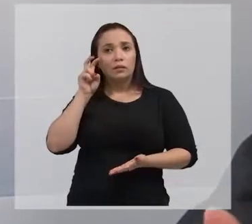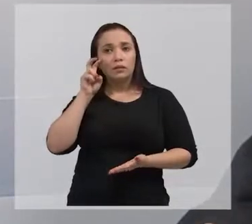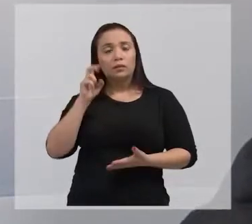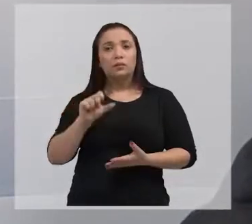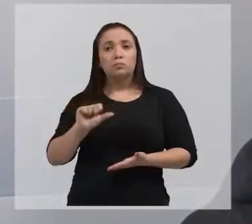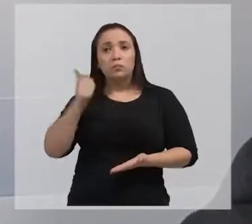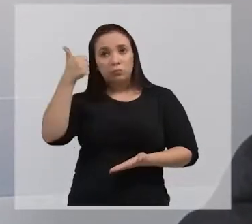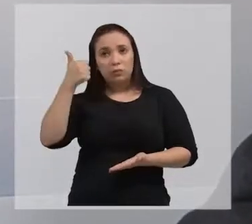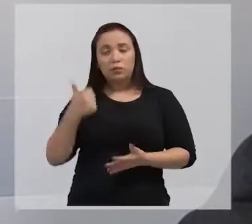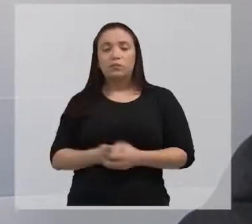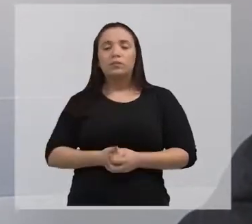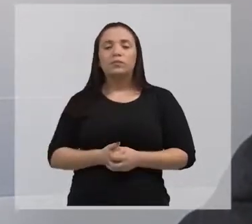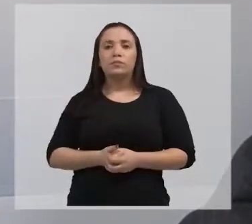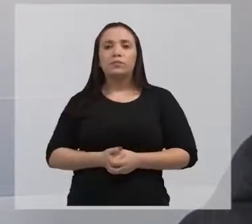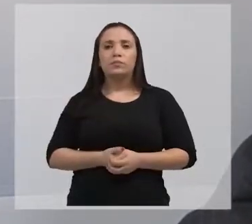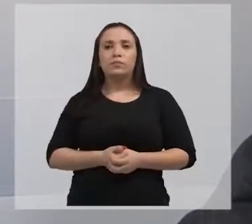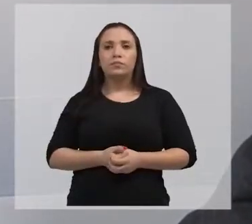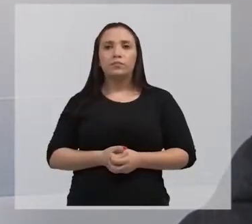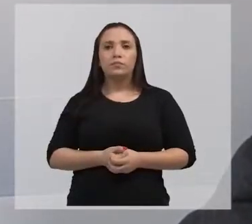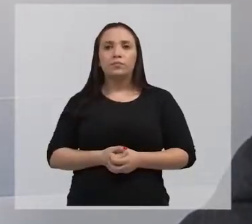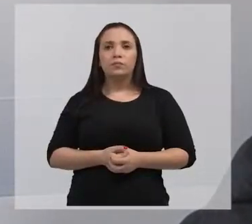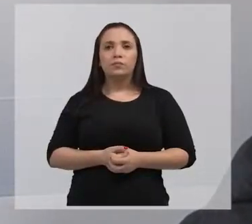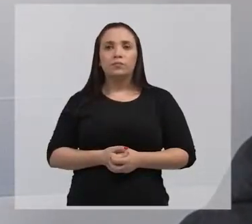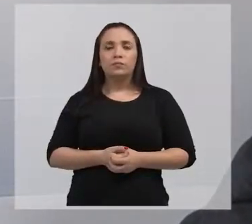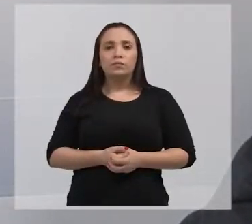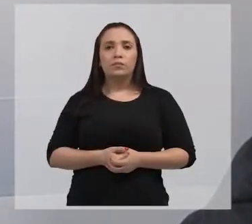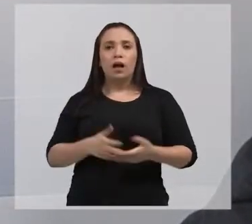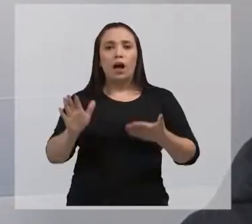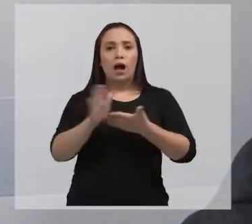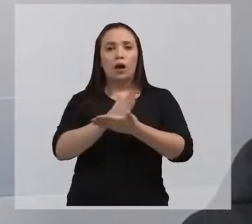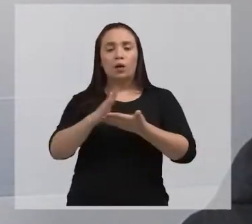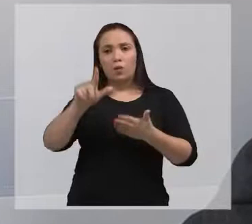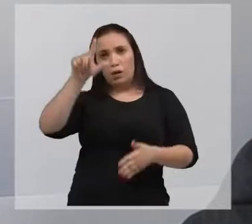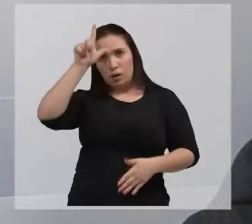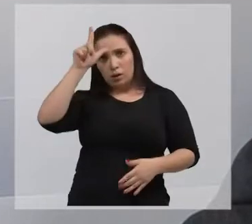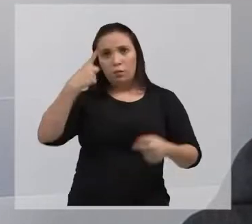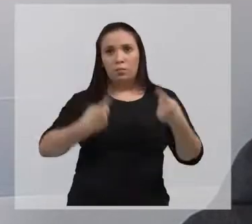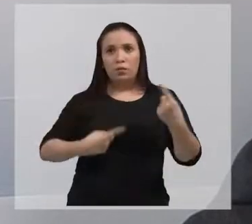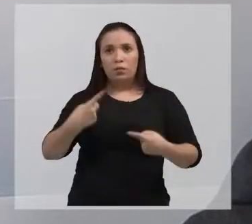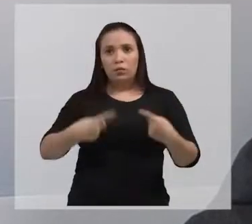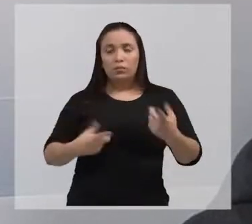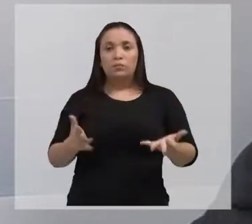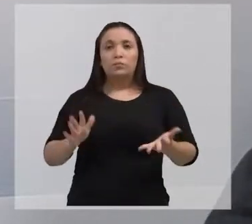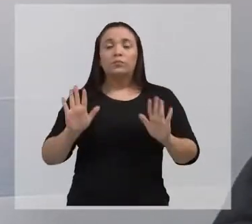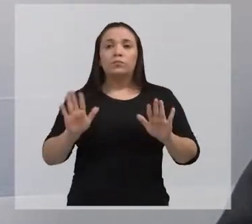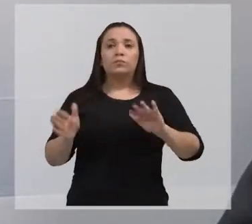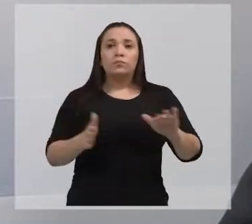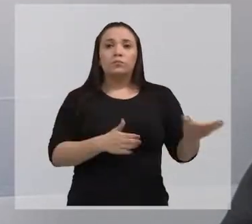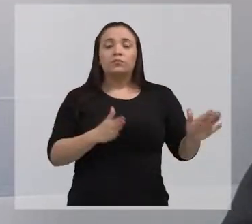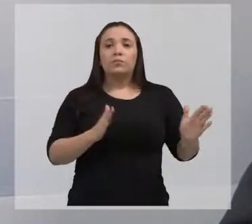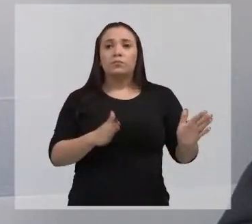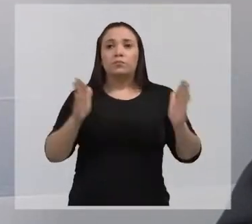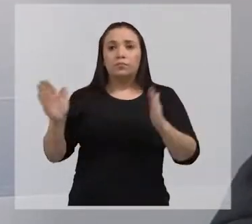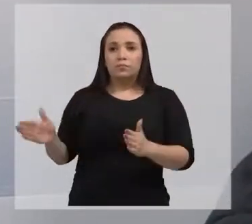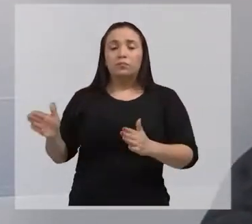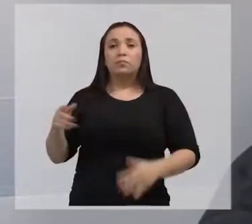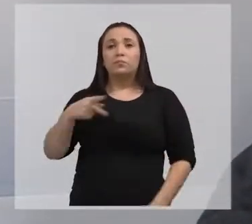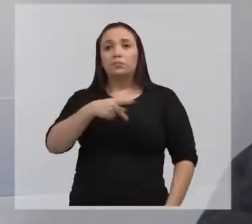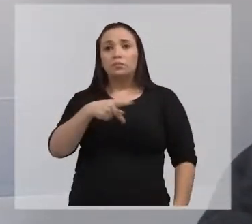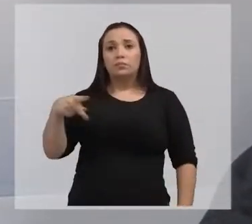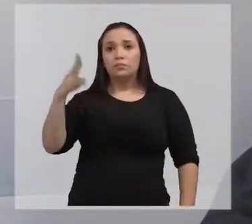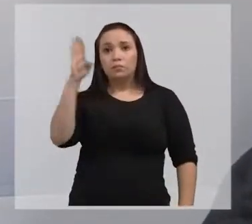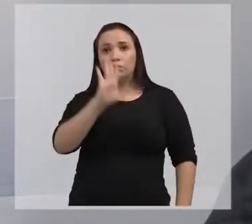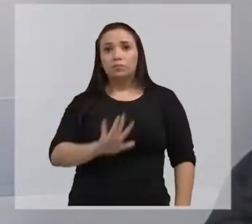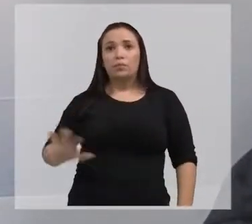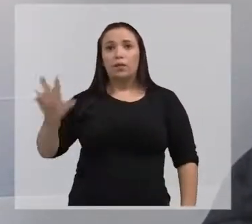está se passando, e algumas lideranças políticas. Do outro lado, você tem o presidente nacional